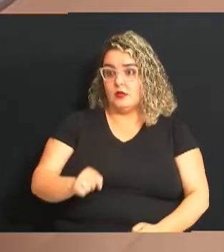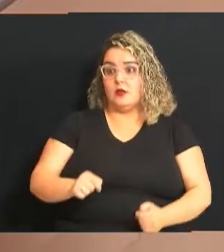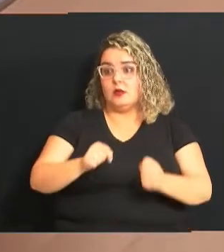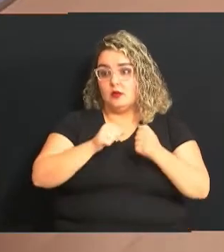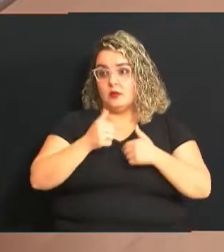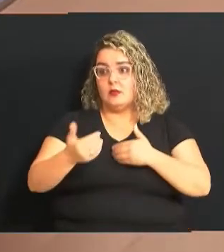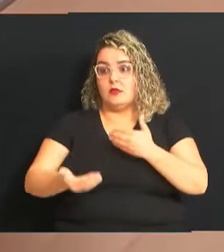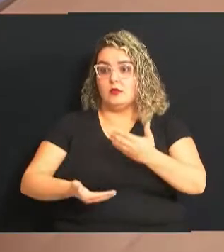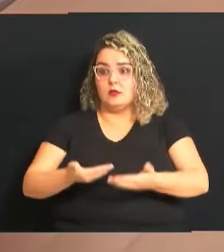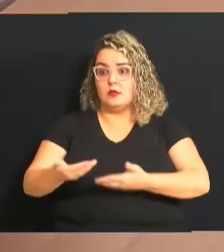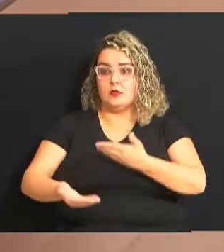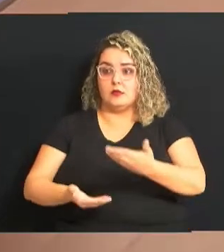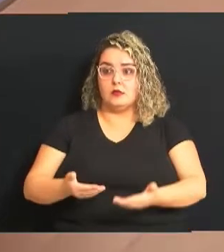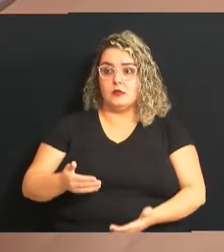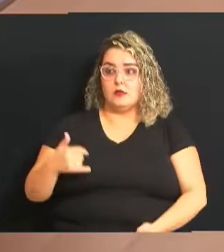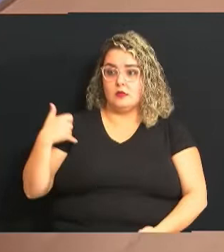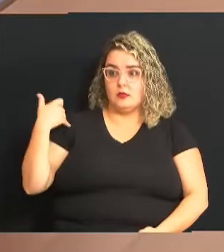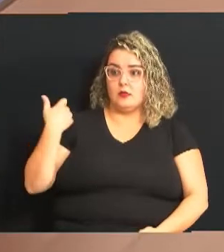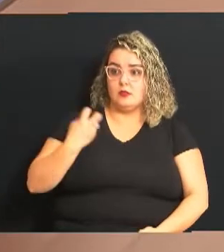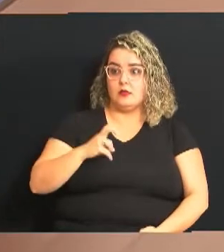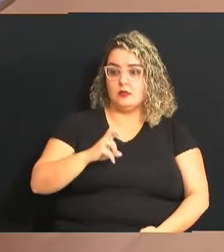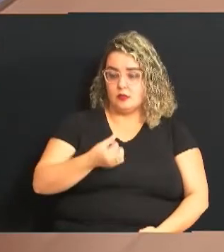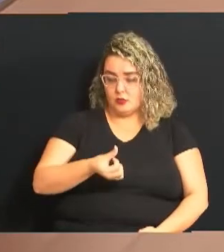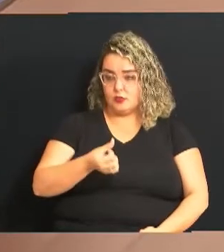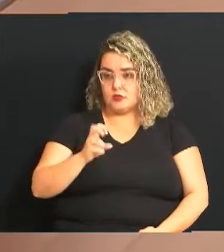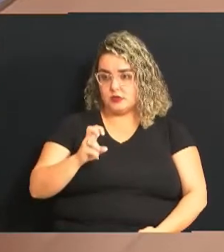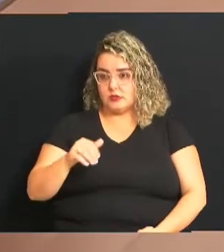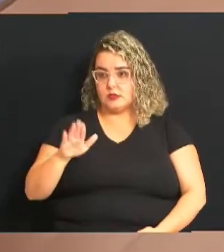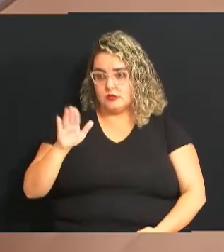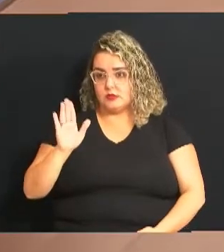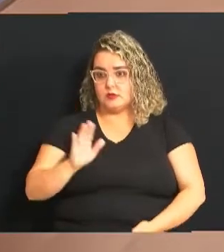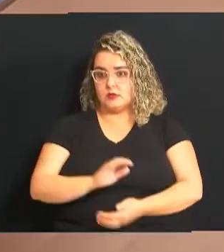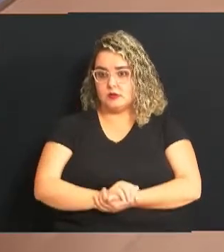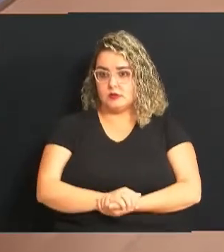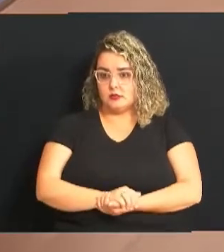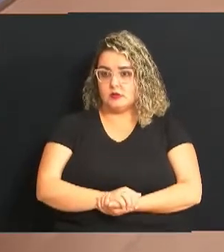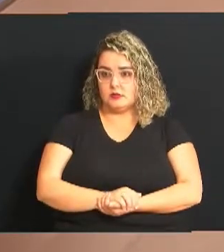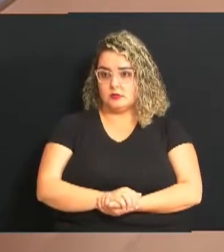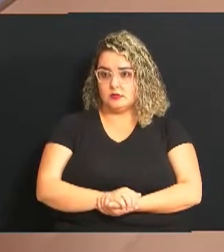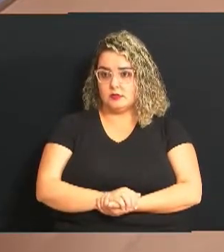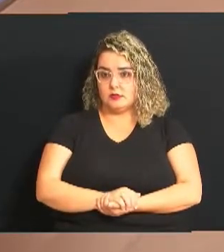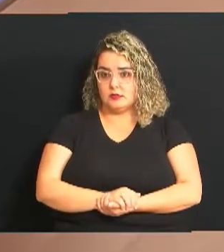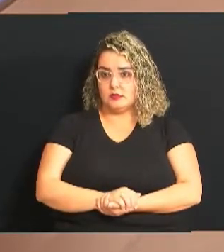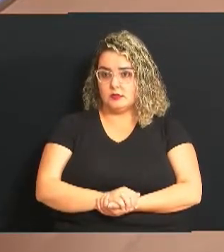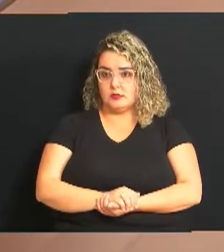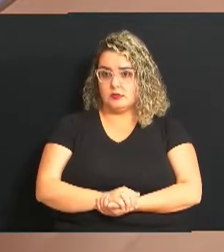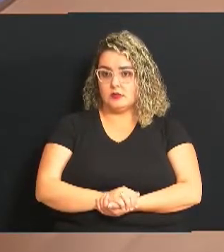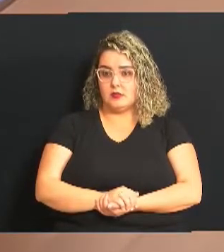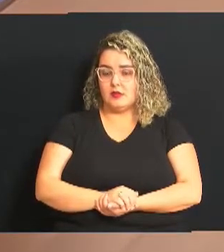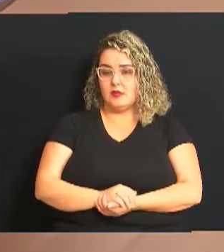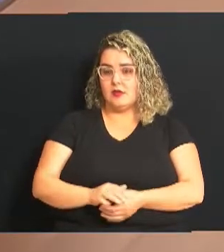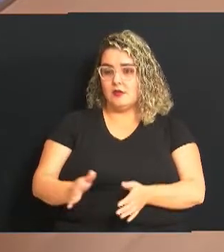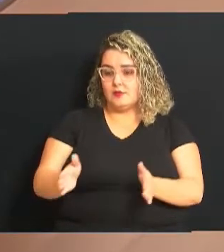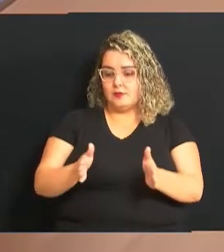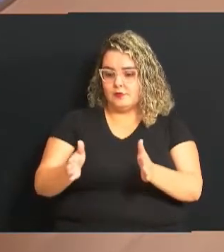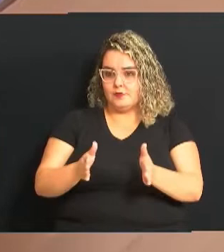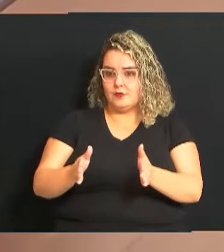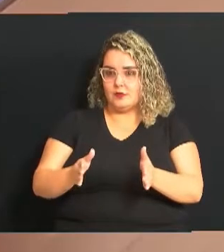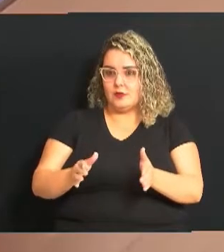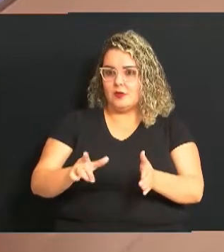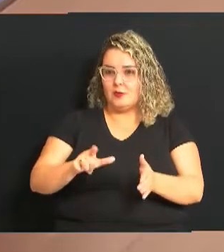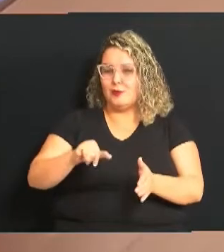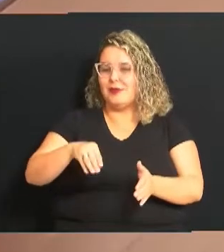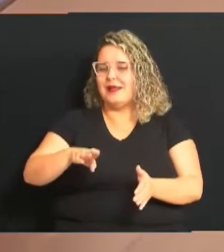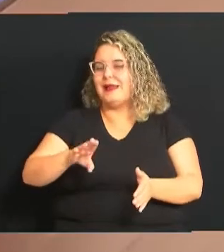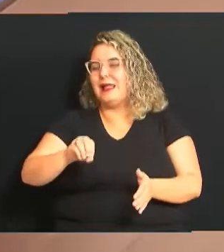prestação 65. O antigo LOAS. Que não contribuiu. Fica num limbo, né? Isso.